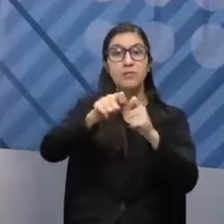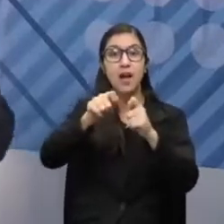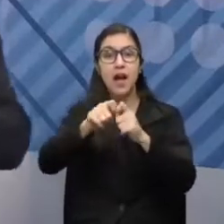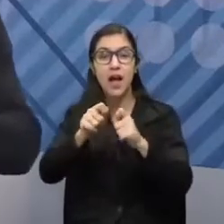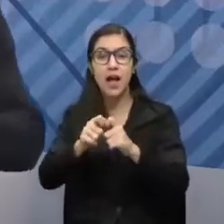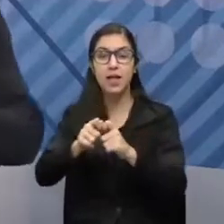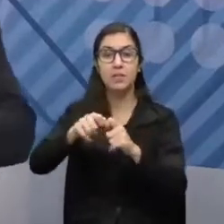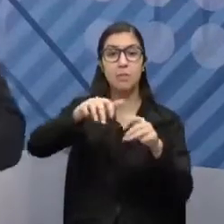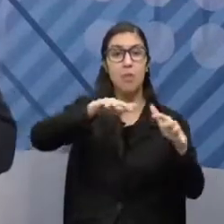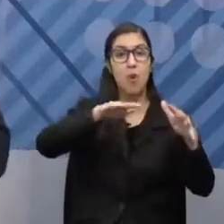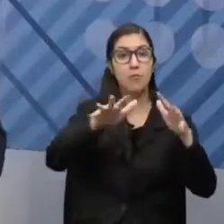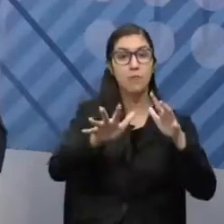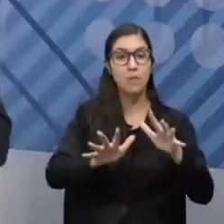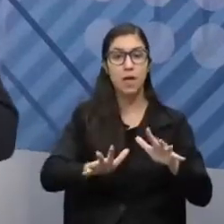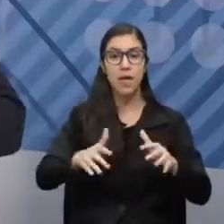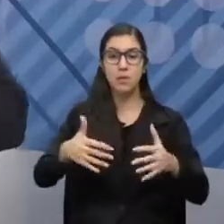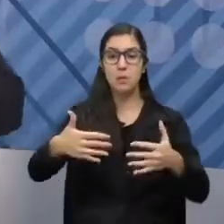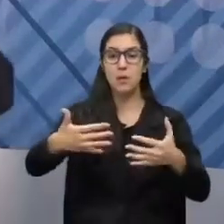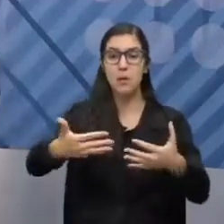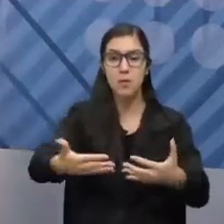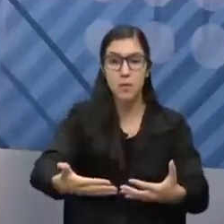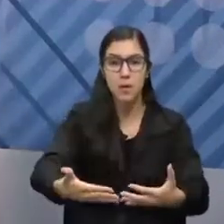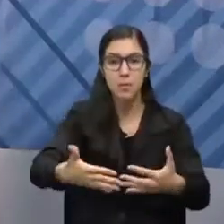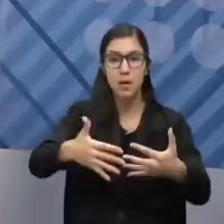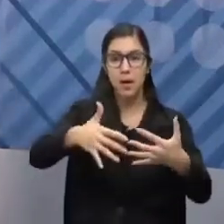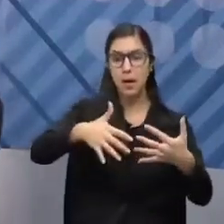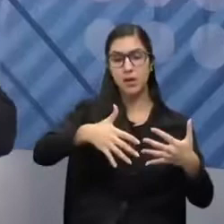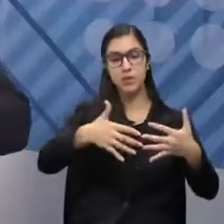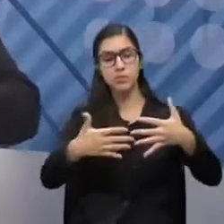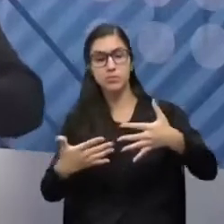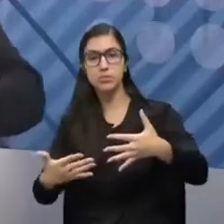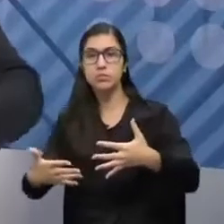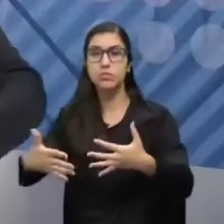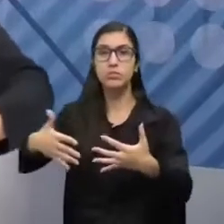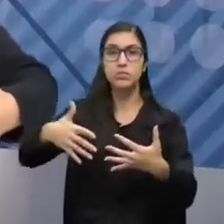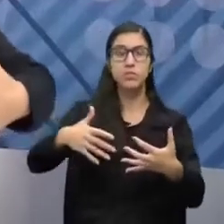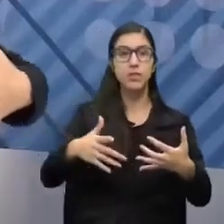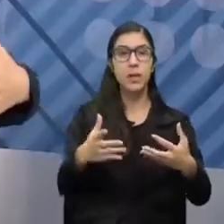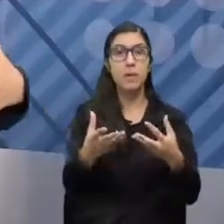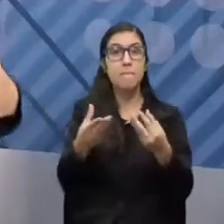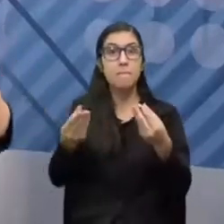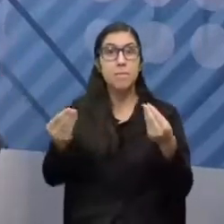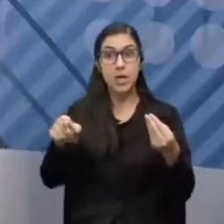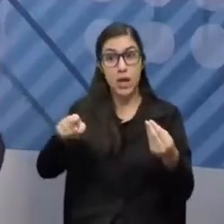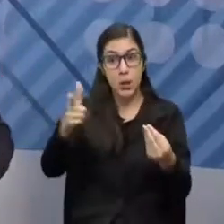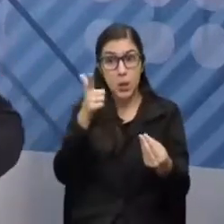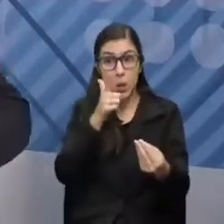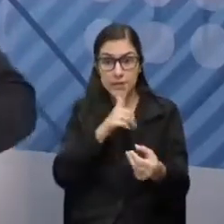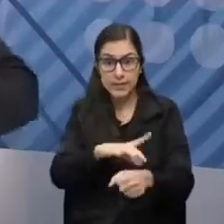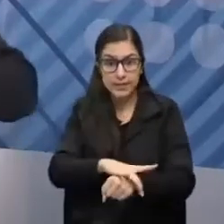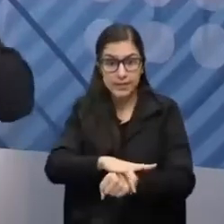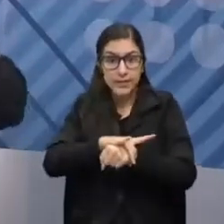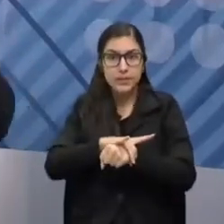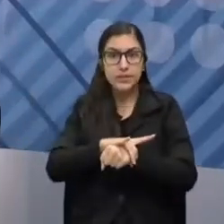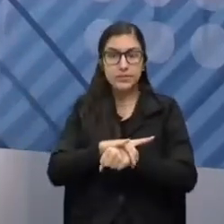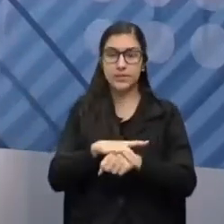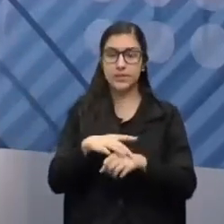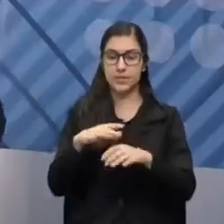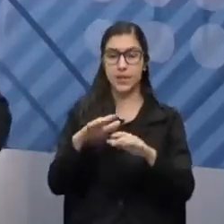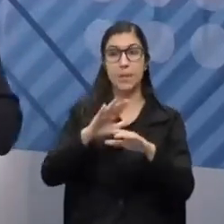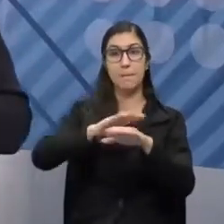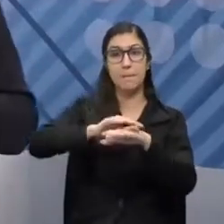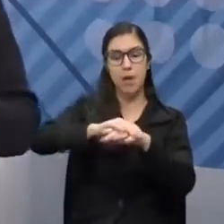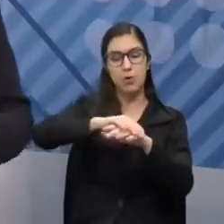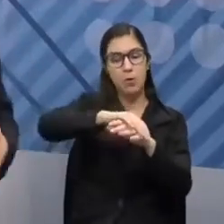vocês movimentam para frente, para trás, para os lados. Depois de bastante confiança, você pode tirar as suas